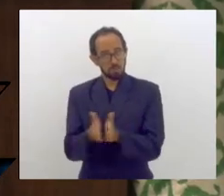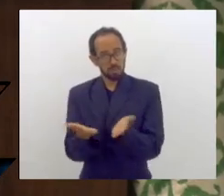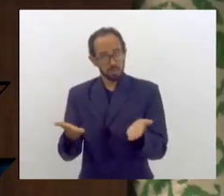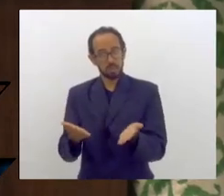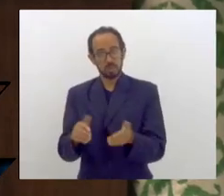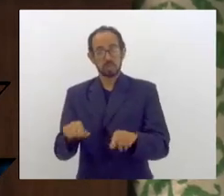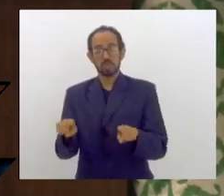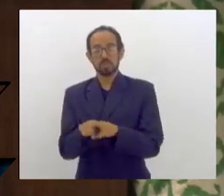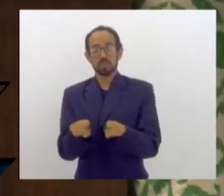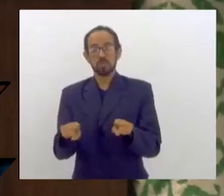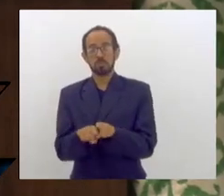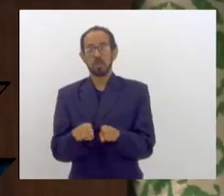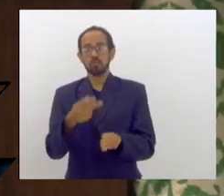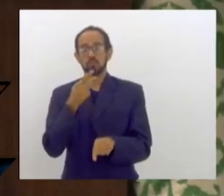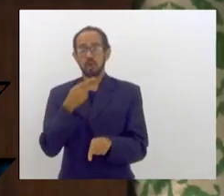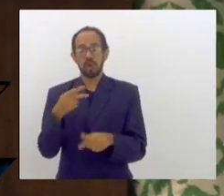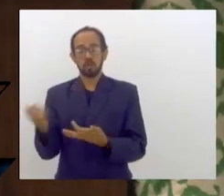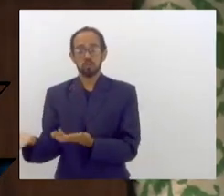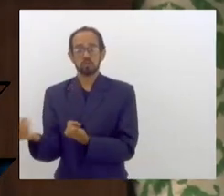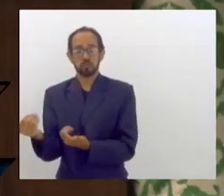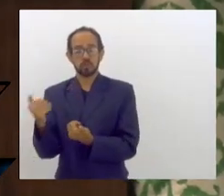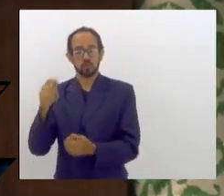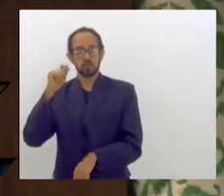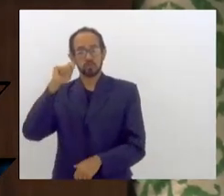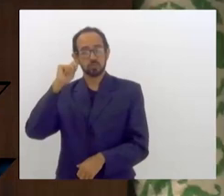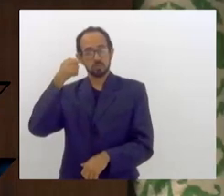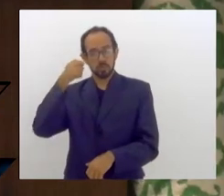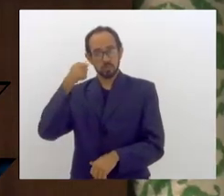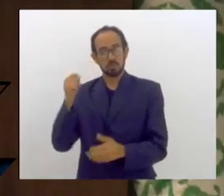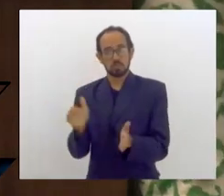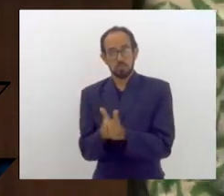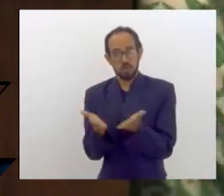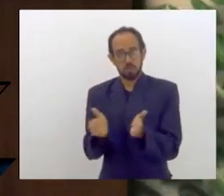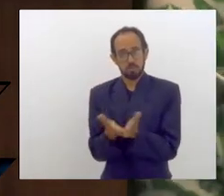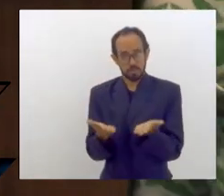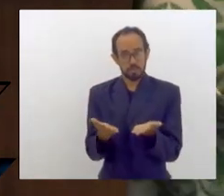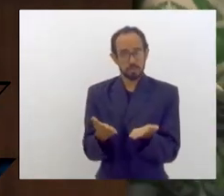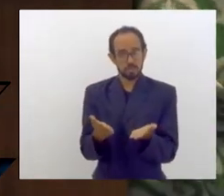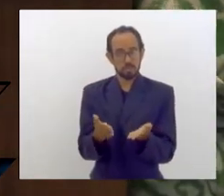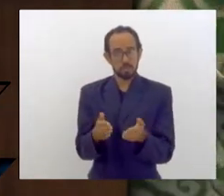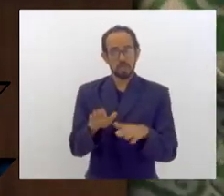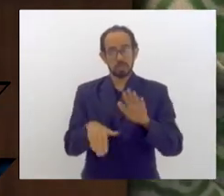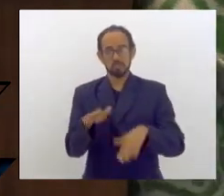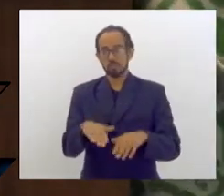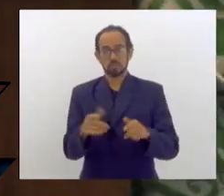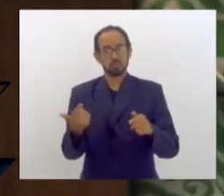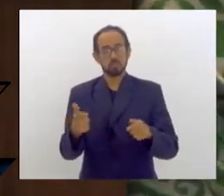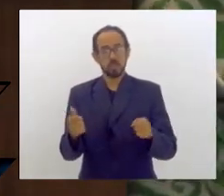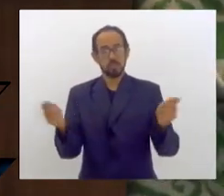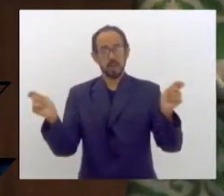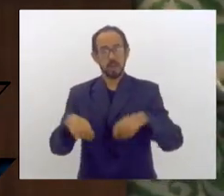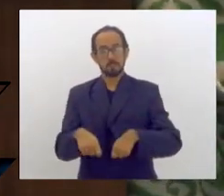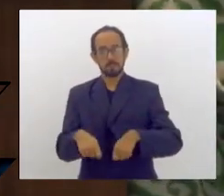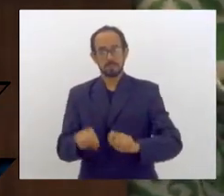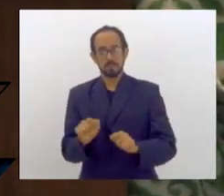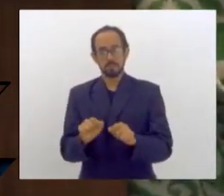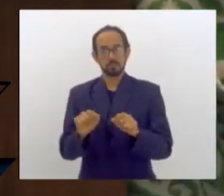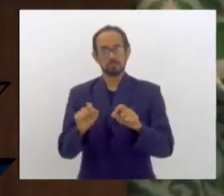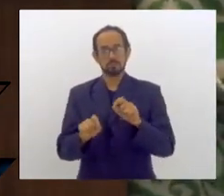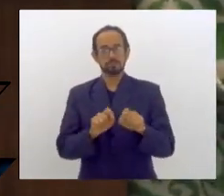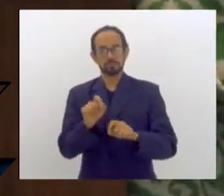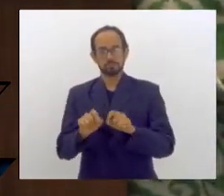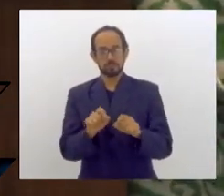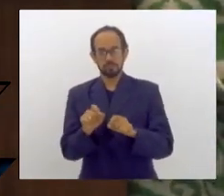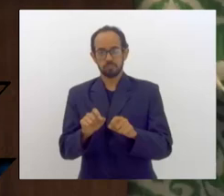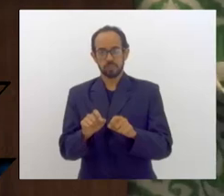que fala, sim, com a juventude preta, com a juventude pobre, que muitas vezes não teve condições de estar em